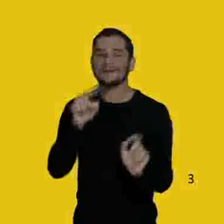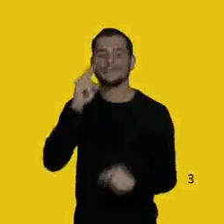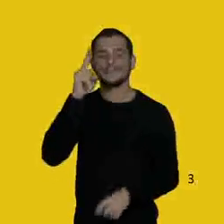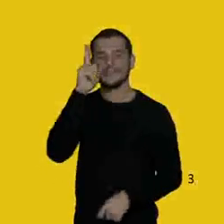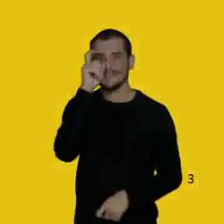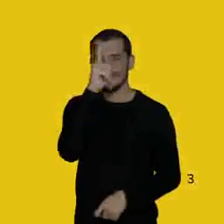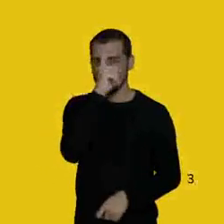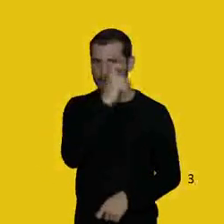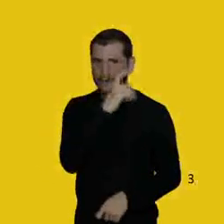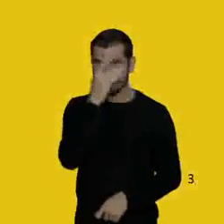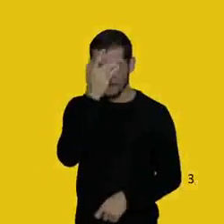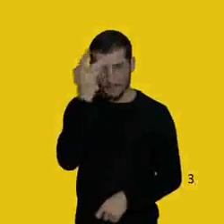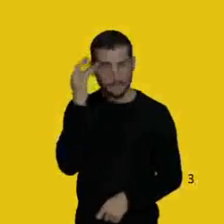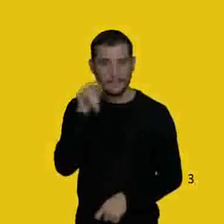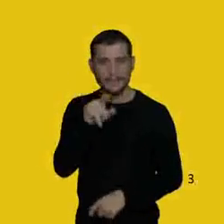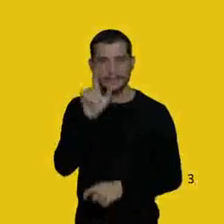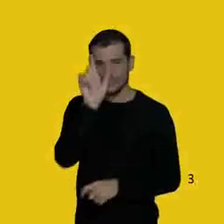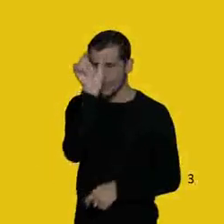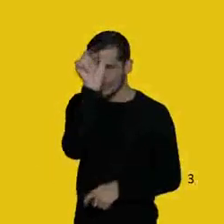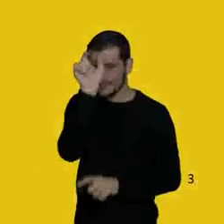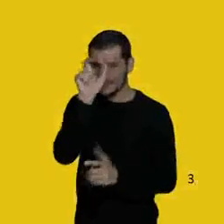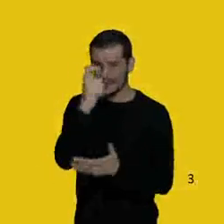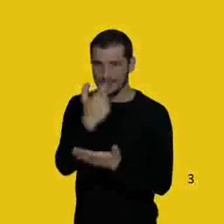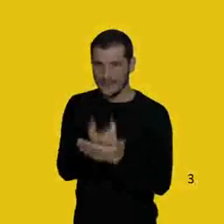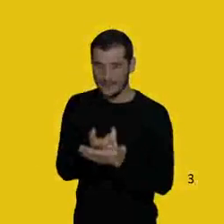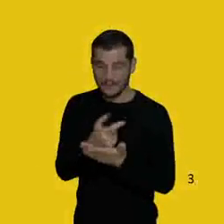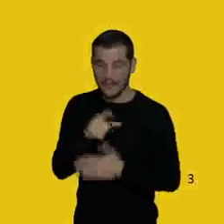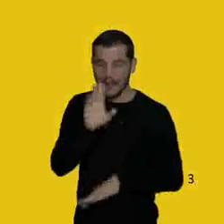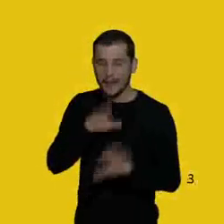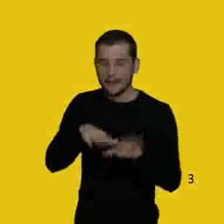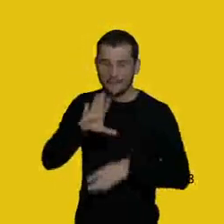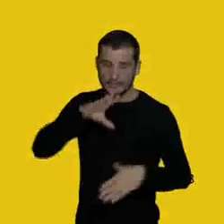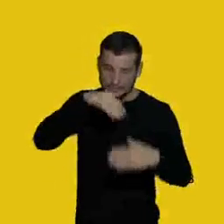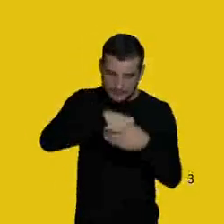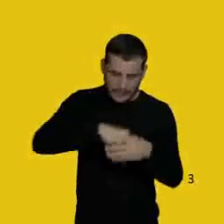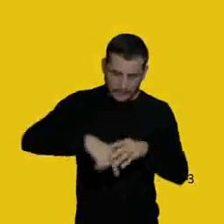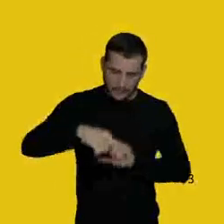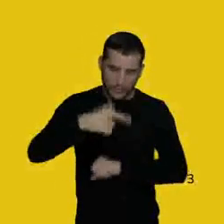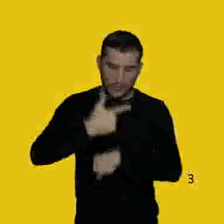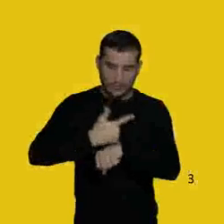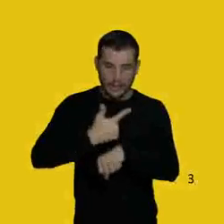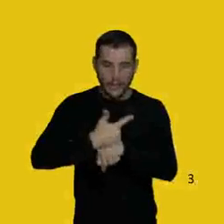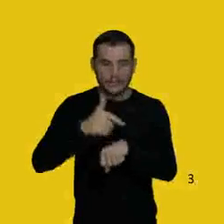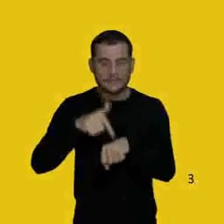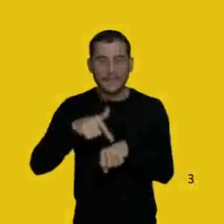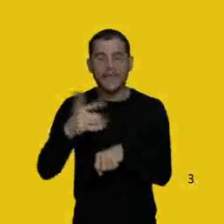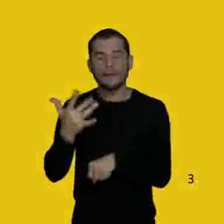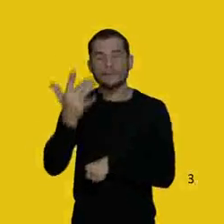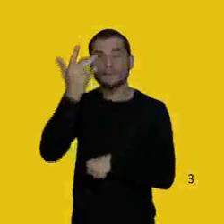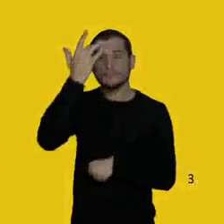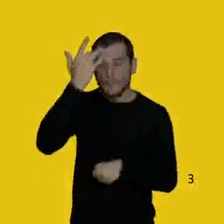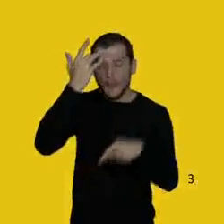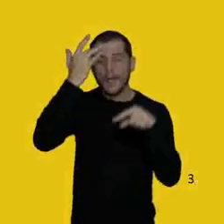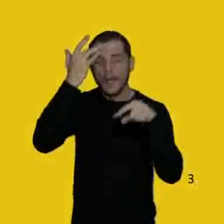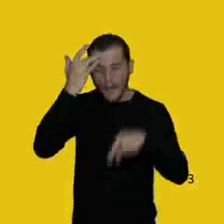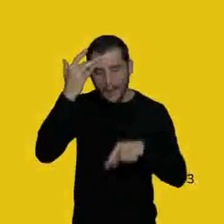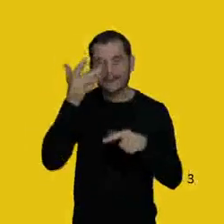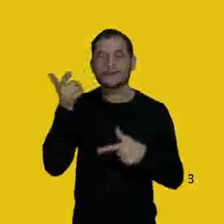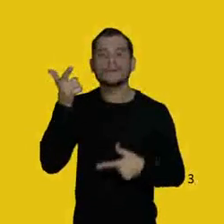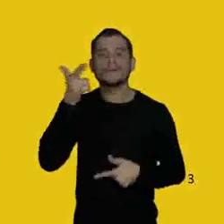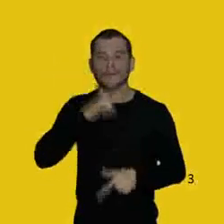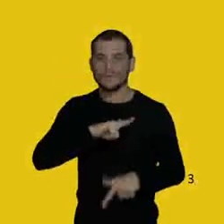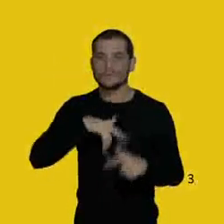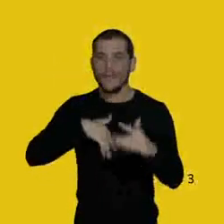léxico interno essa palavra ele já começa a a ler né E tem que ter repetidas